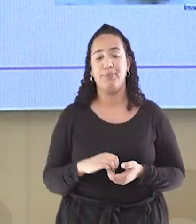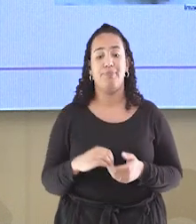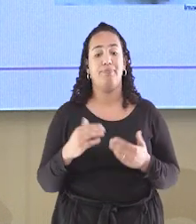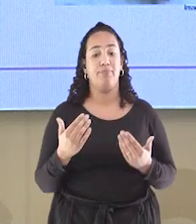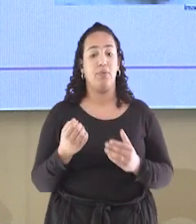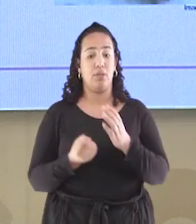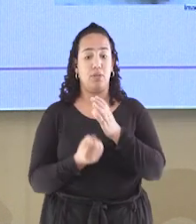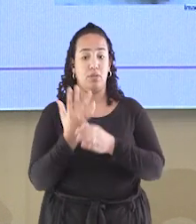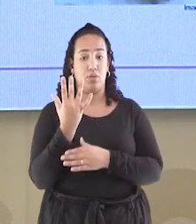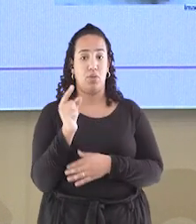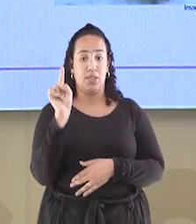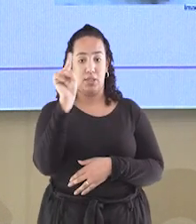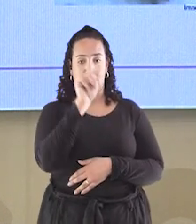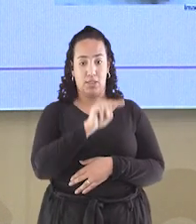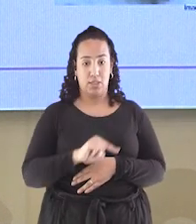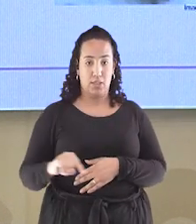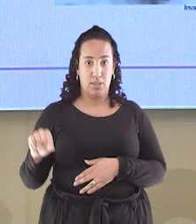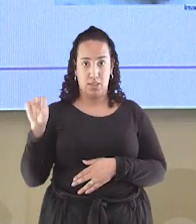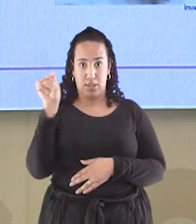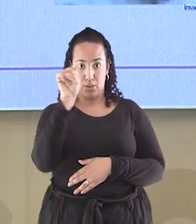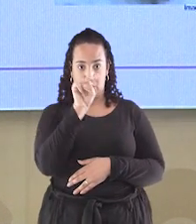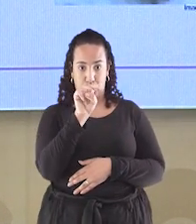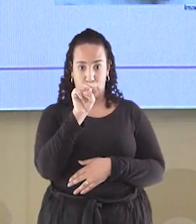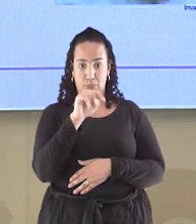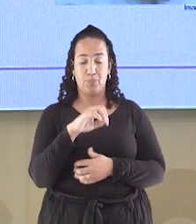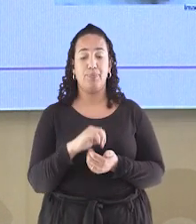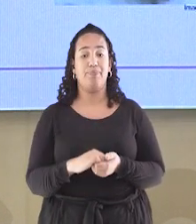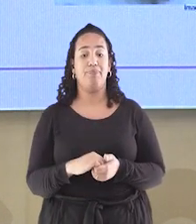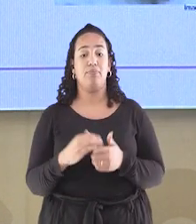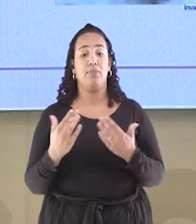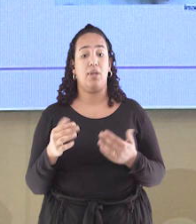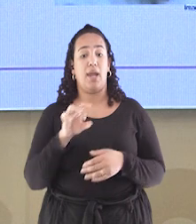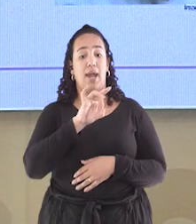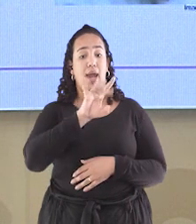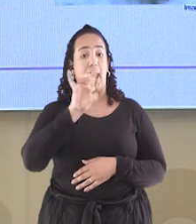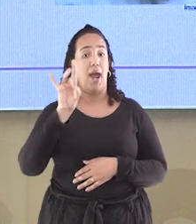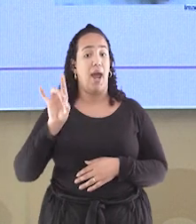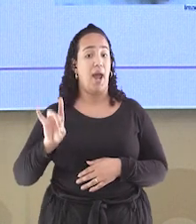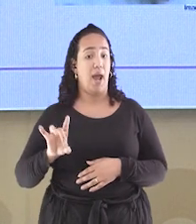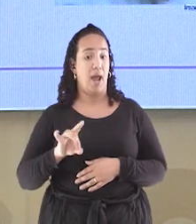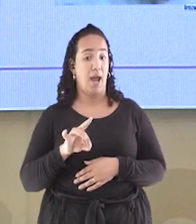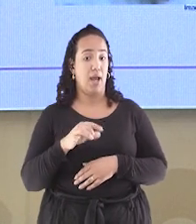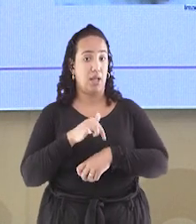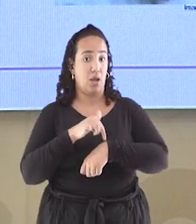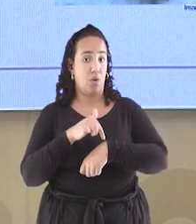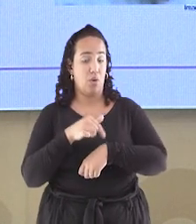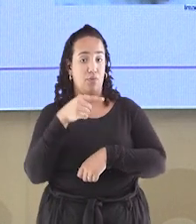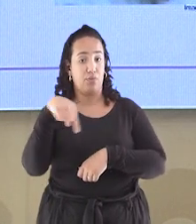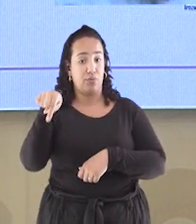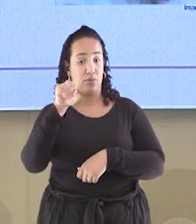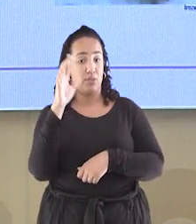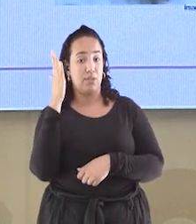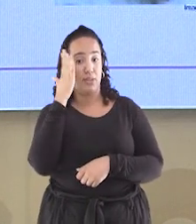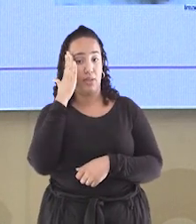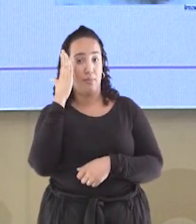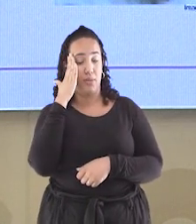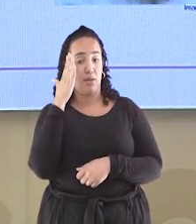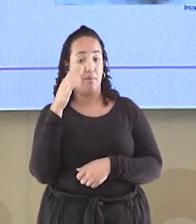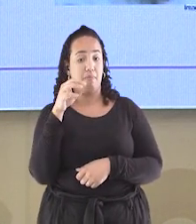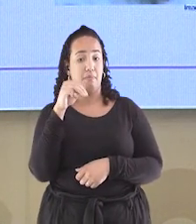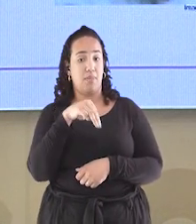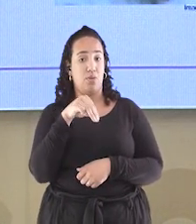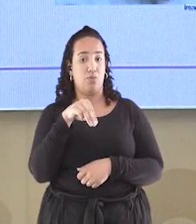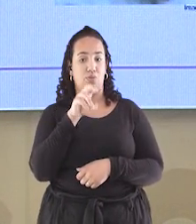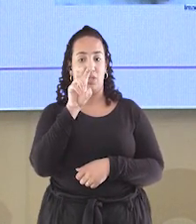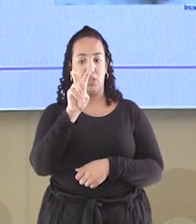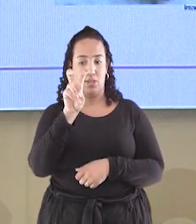esse círculo imaginário aqui em volta do relógio e a cada hora você pode observar os minutos de 5 em